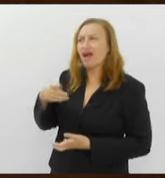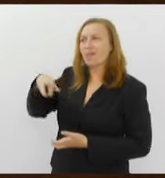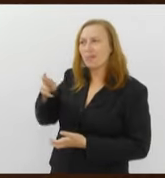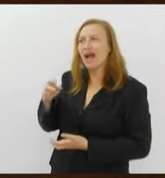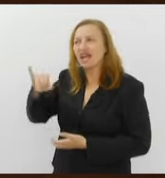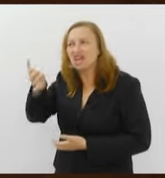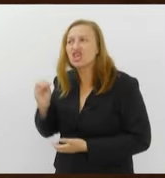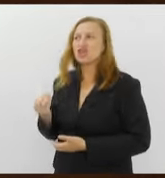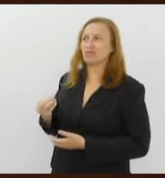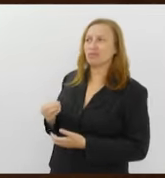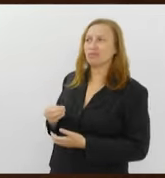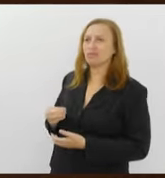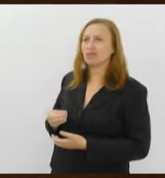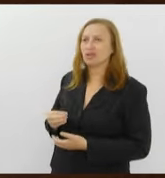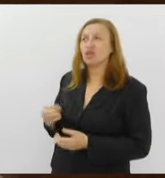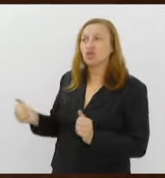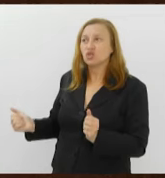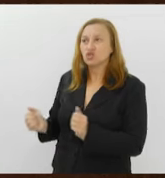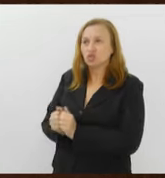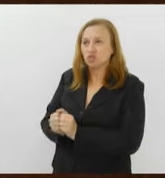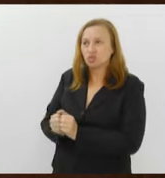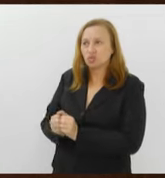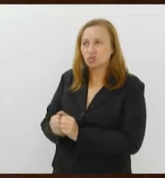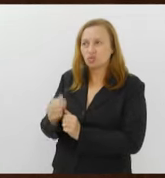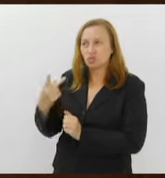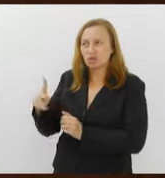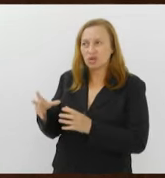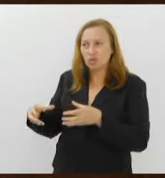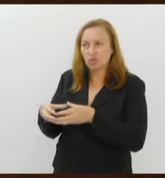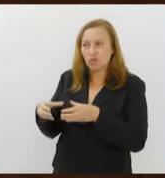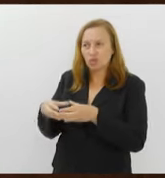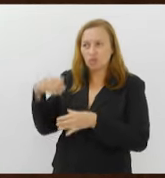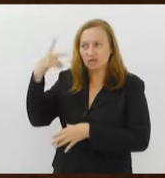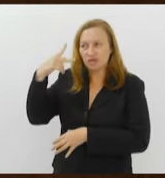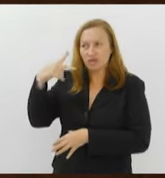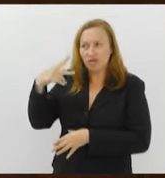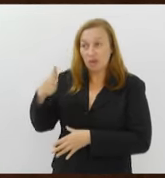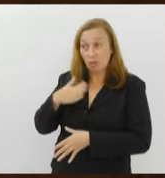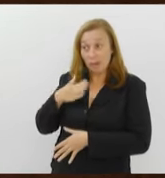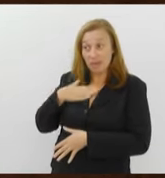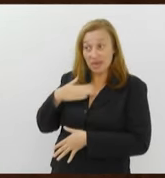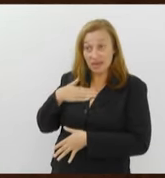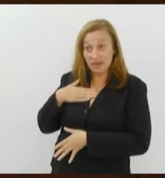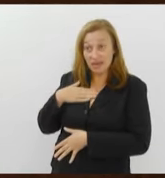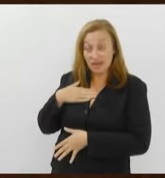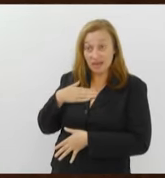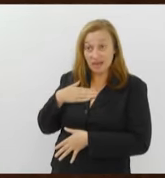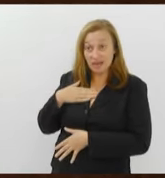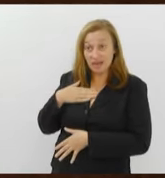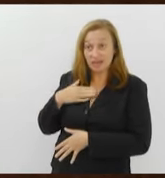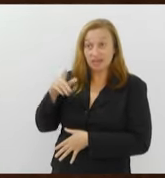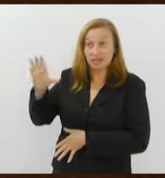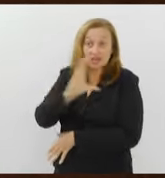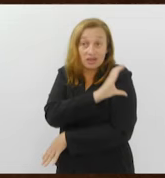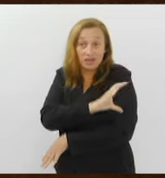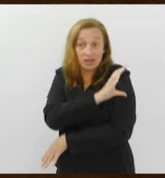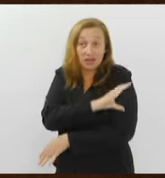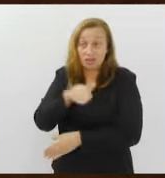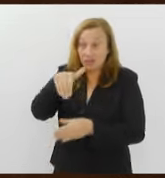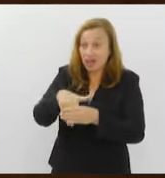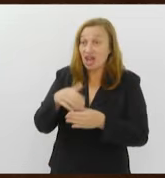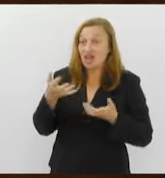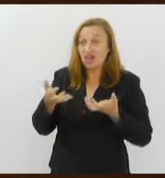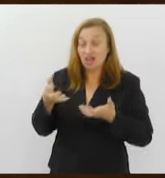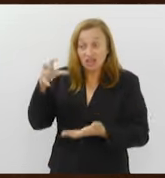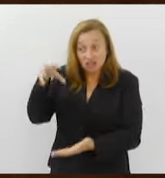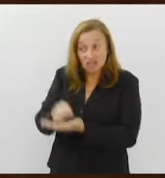só quero deixar, Marquinho, claro o seguinte: juntando a sua bancada, presidente, de vereadores, com a minha, que a gente está elegendo em Campos Goytacazes, eu quero deixar